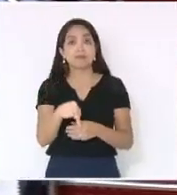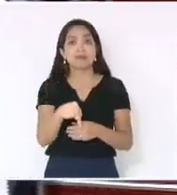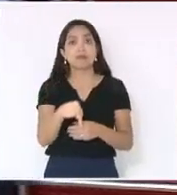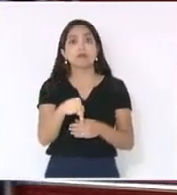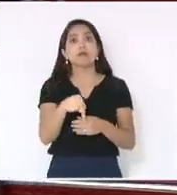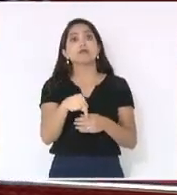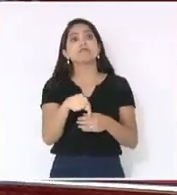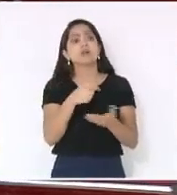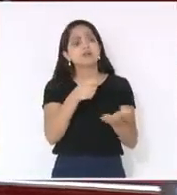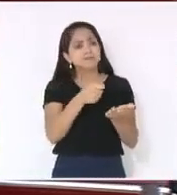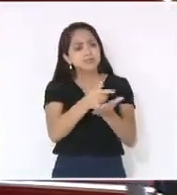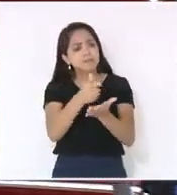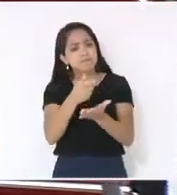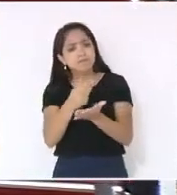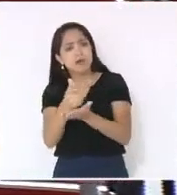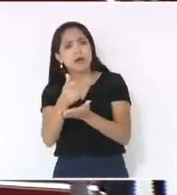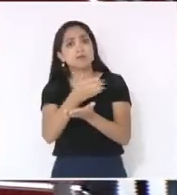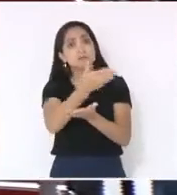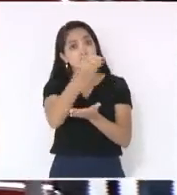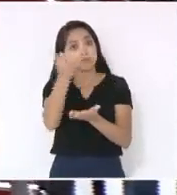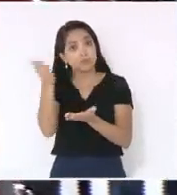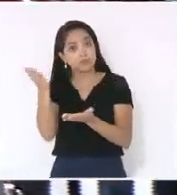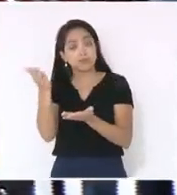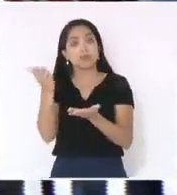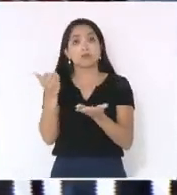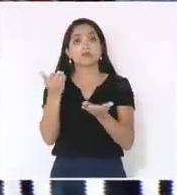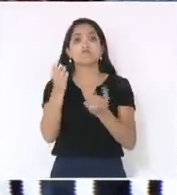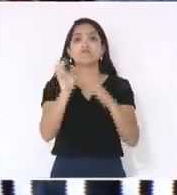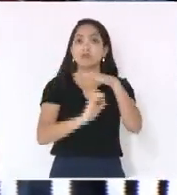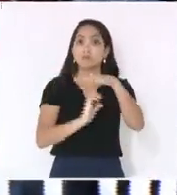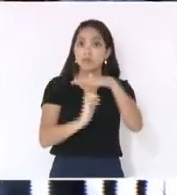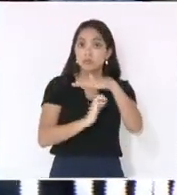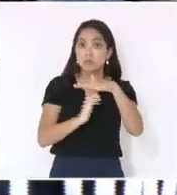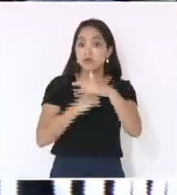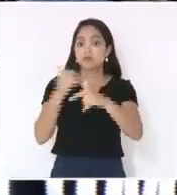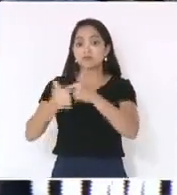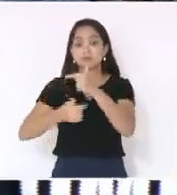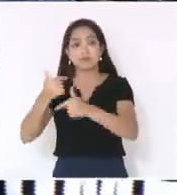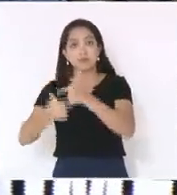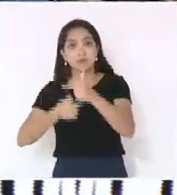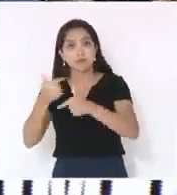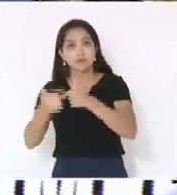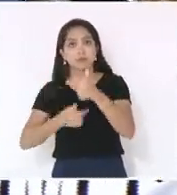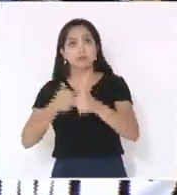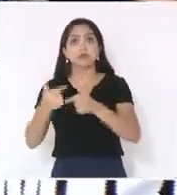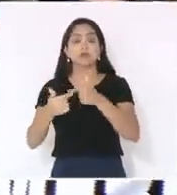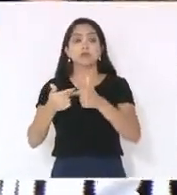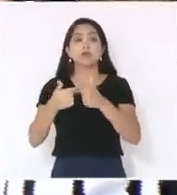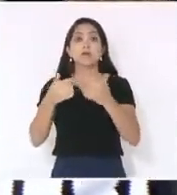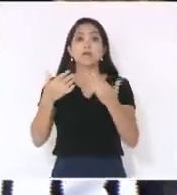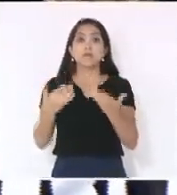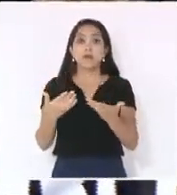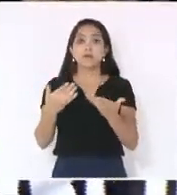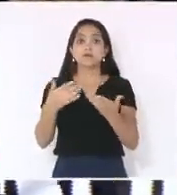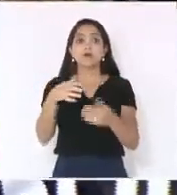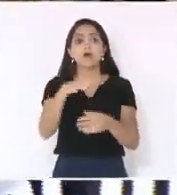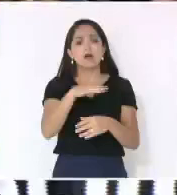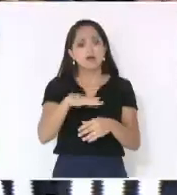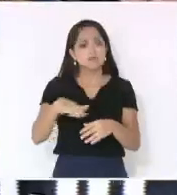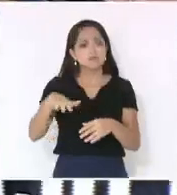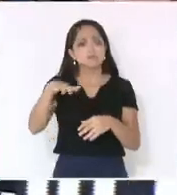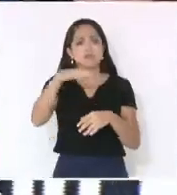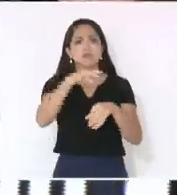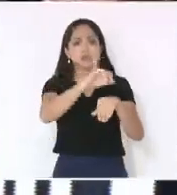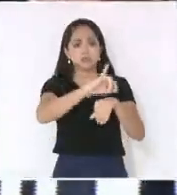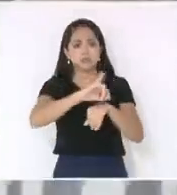pagam a conta, que são vocês, empresários e trabalhadores. E a região metropolitana também tem a ver com o